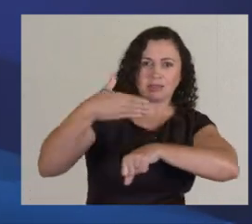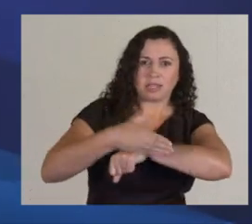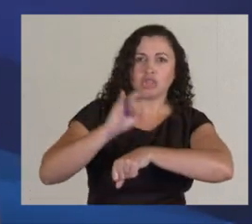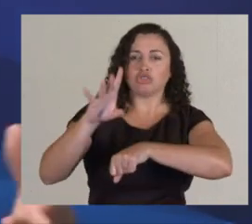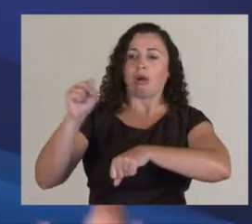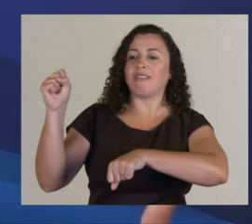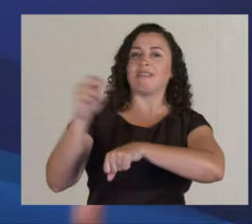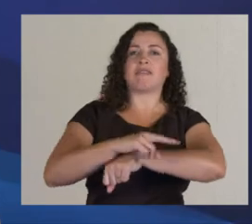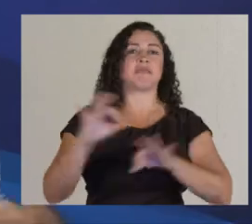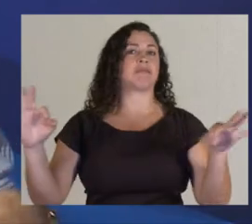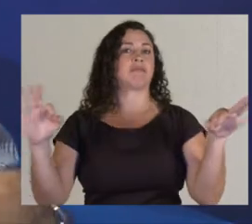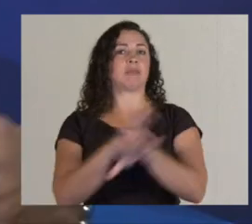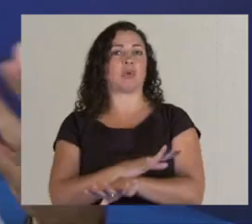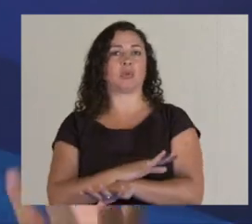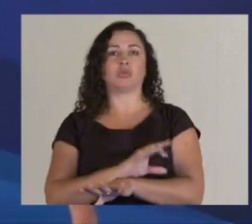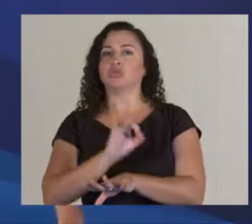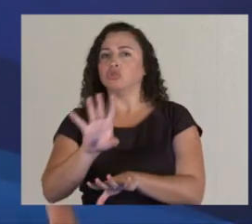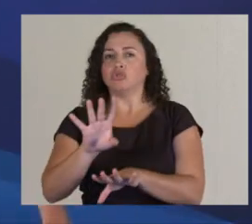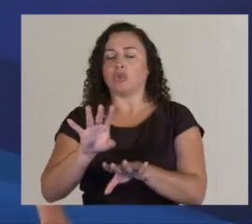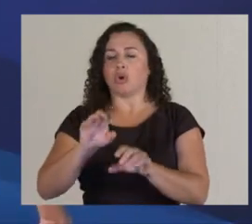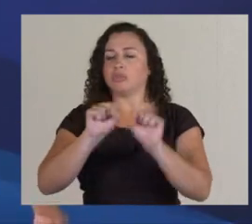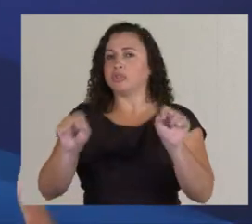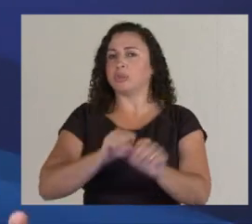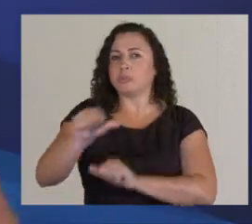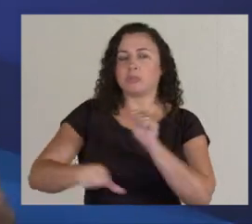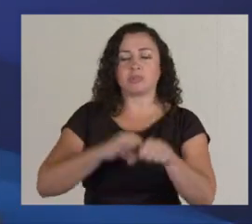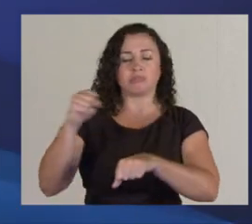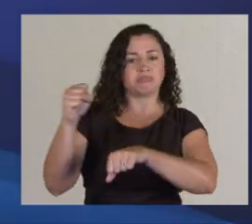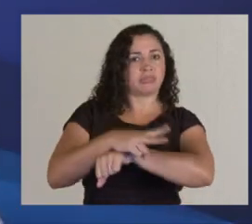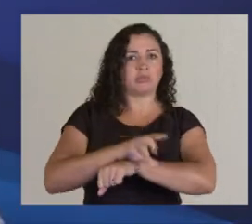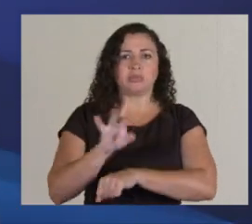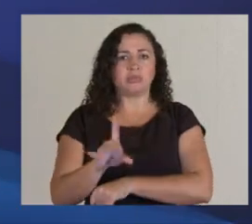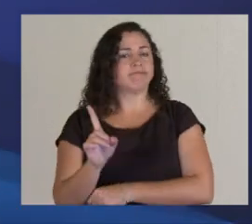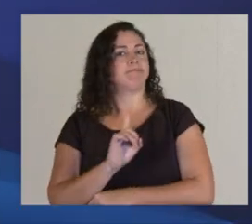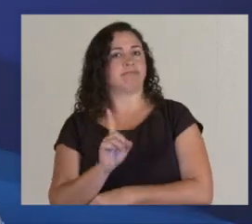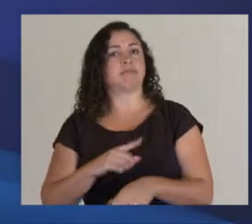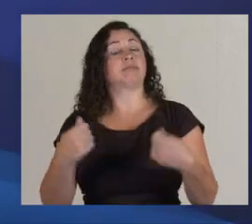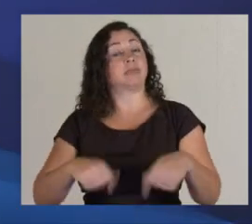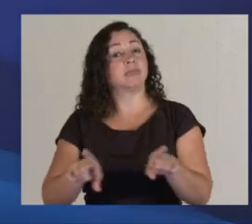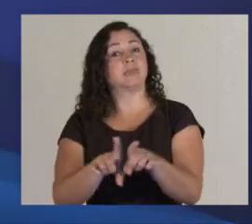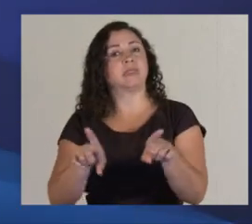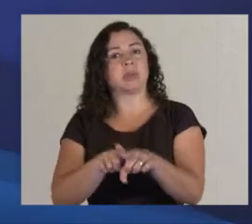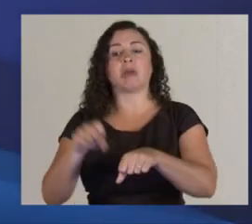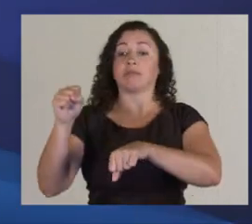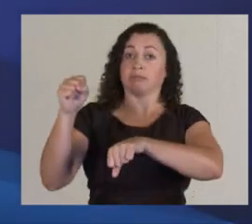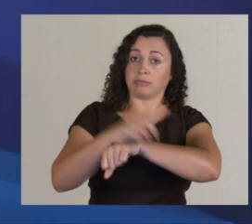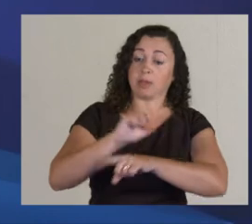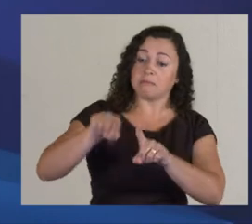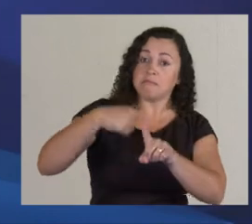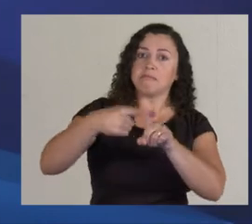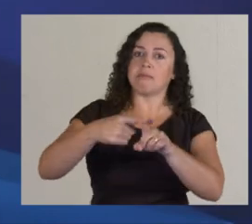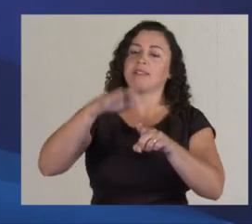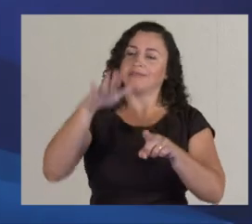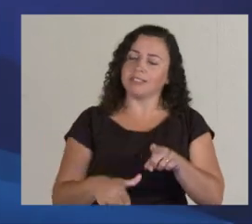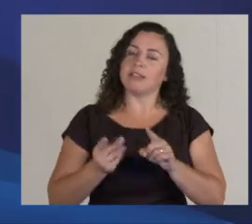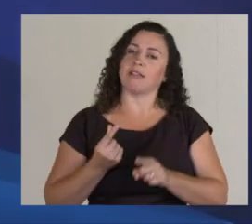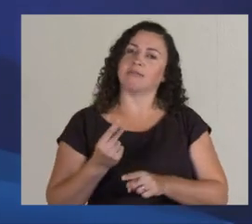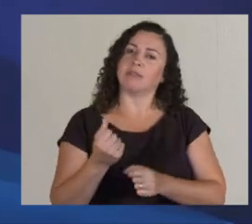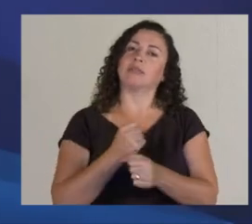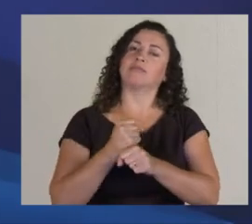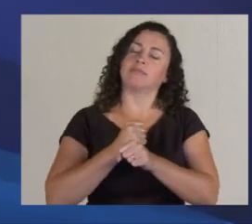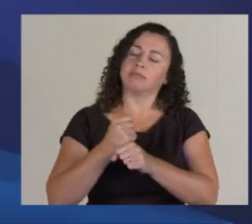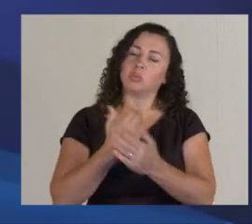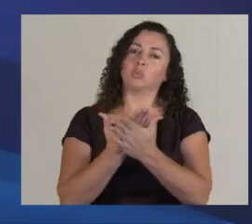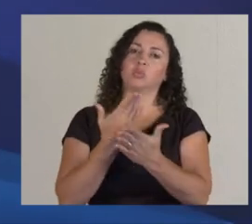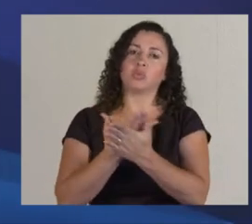eficaz apenas alterando o sistema de ingresso. Ela tem que, mais do que garantir a presença dessa população dentro da Unicamp,